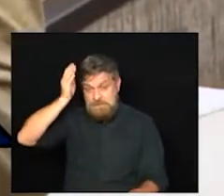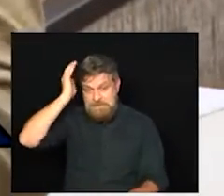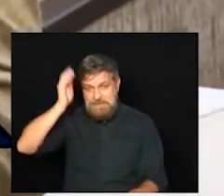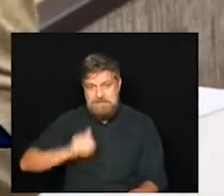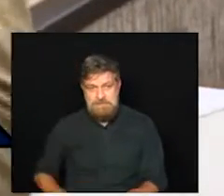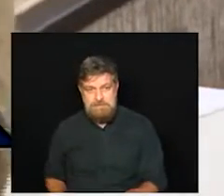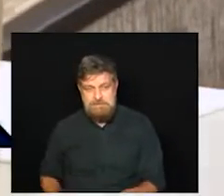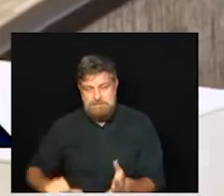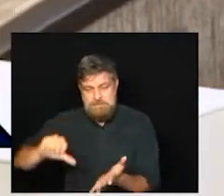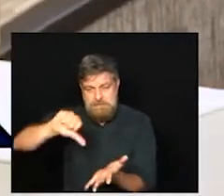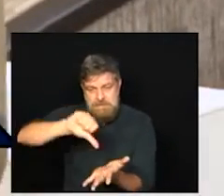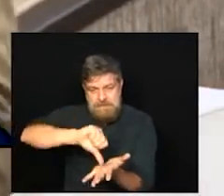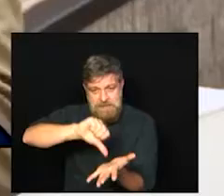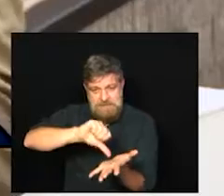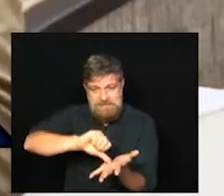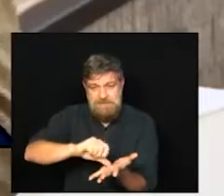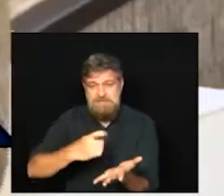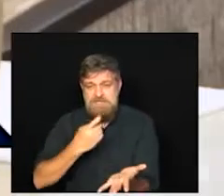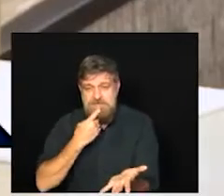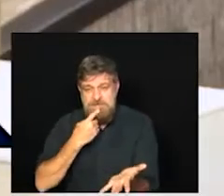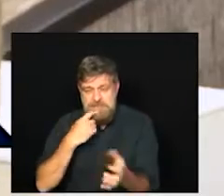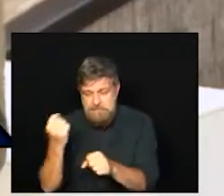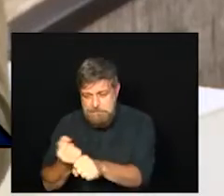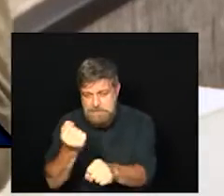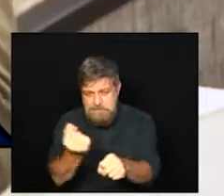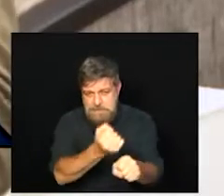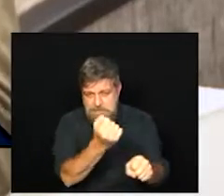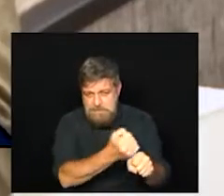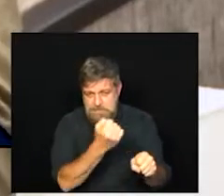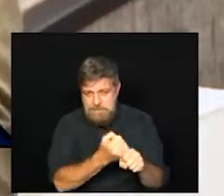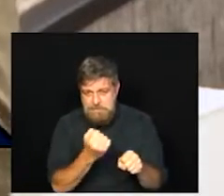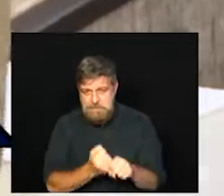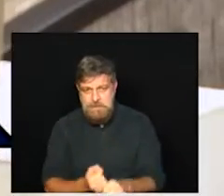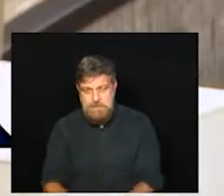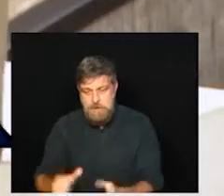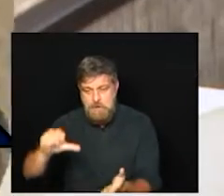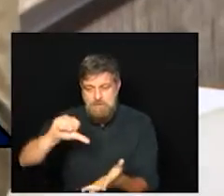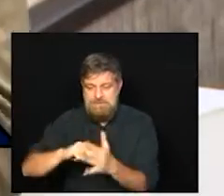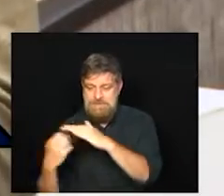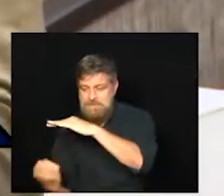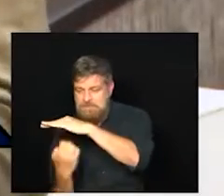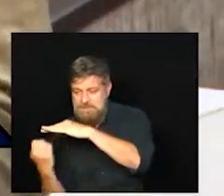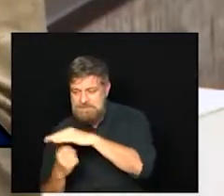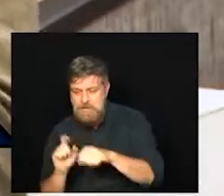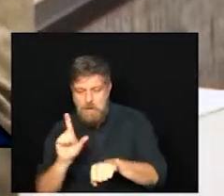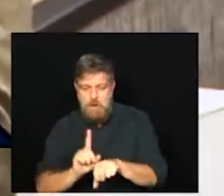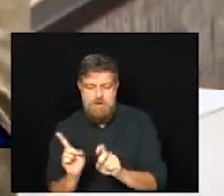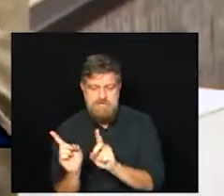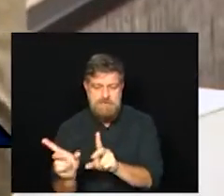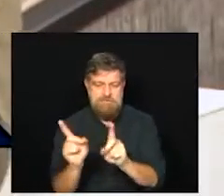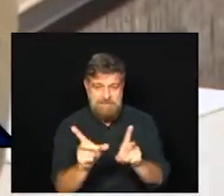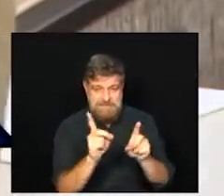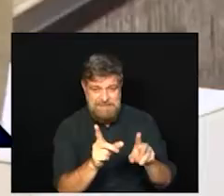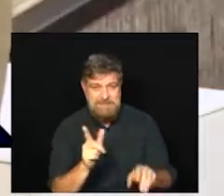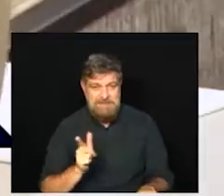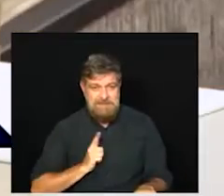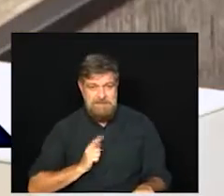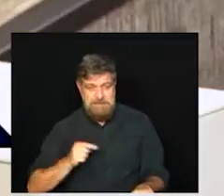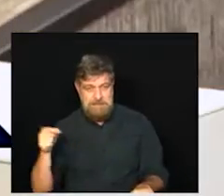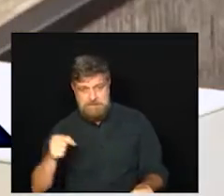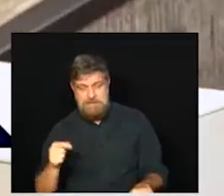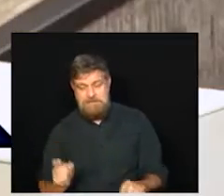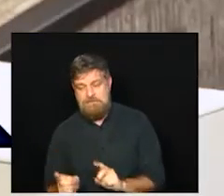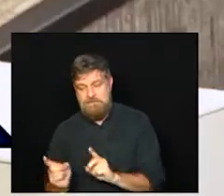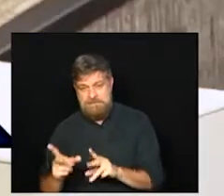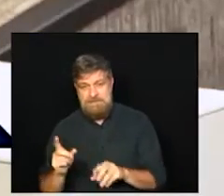de 320 mil metros, que vai ser revitalizada com um grande centro ou empresarial ou comercial ou residencial de 50 mil metros, que vai ser